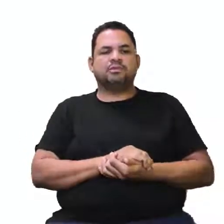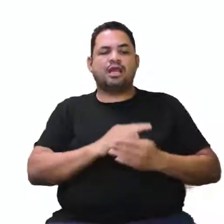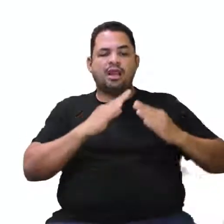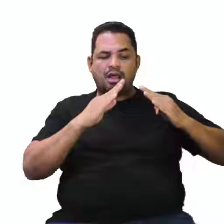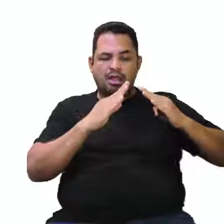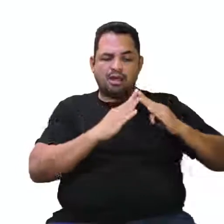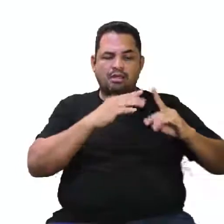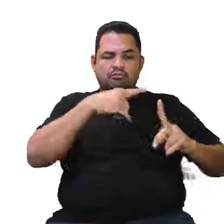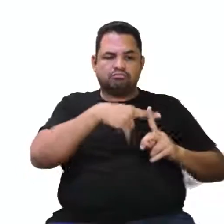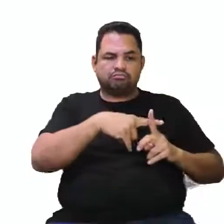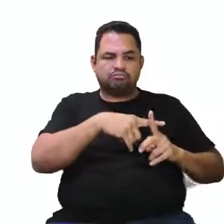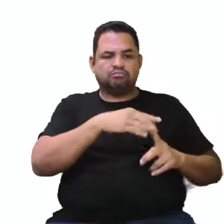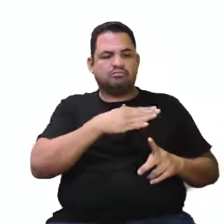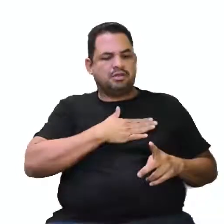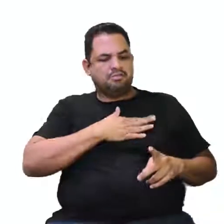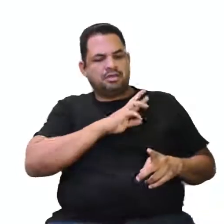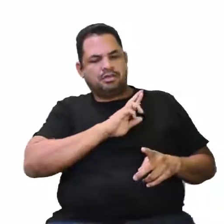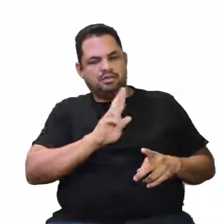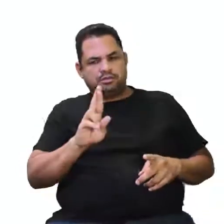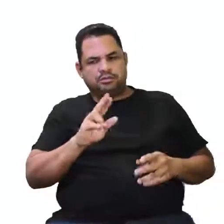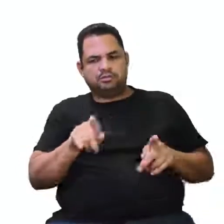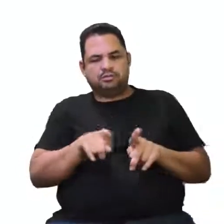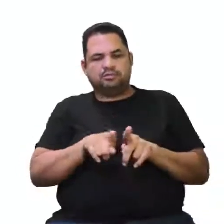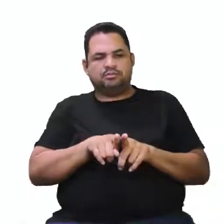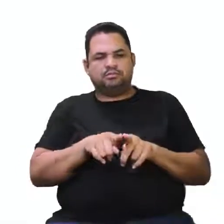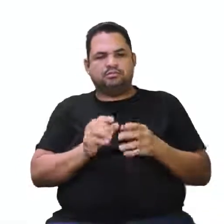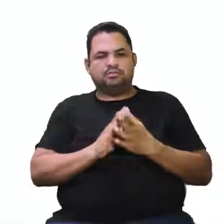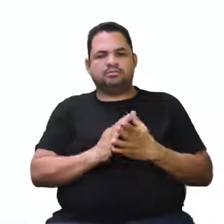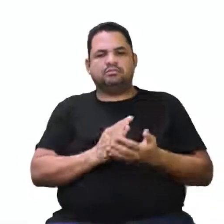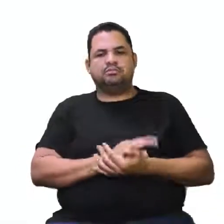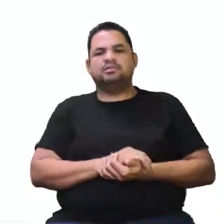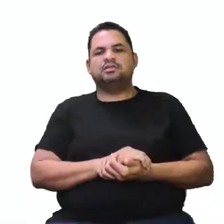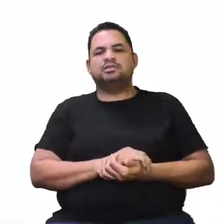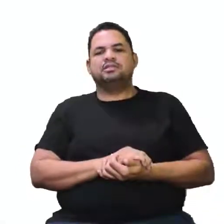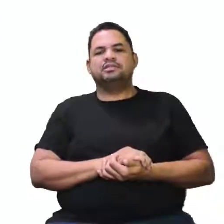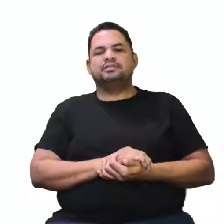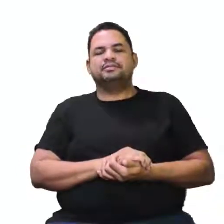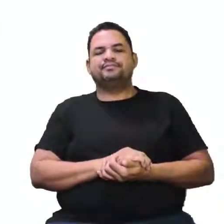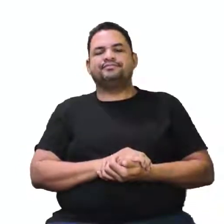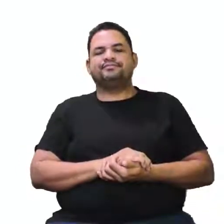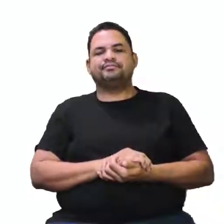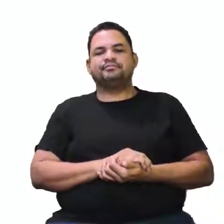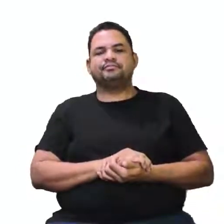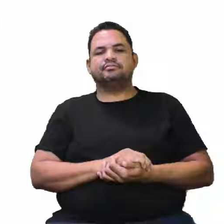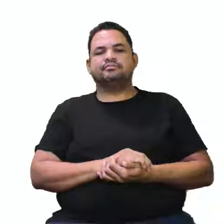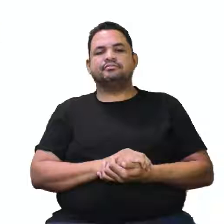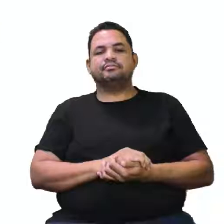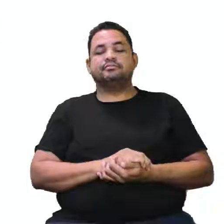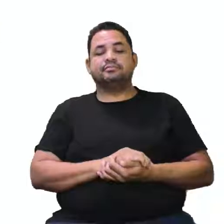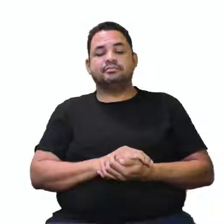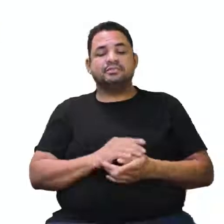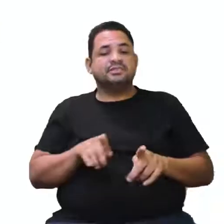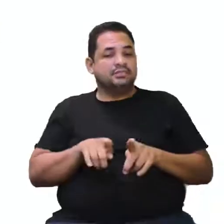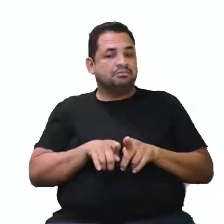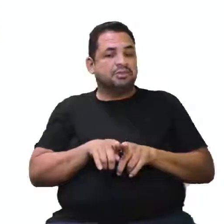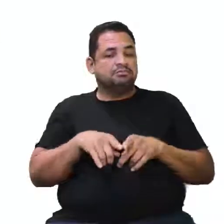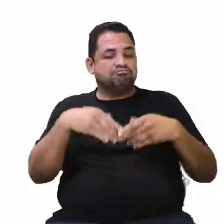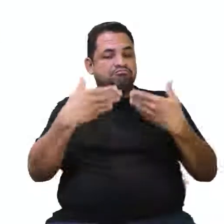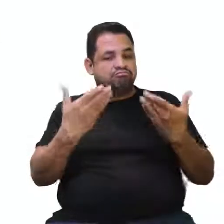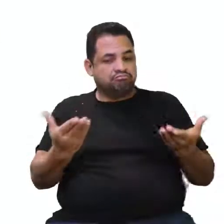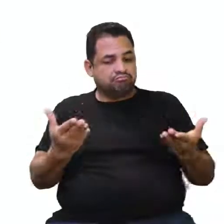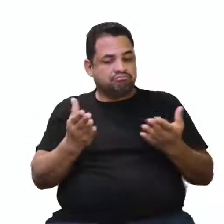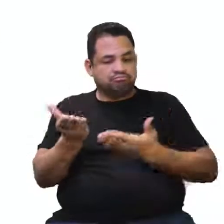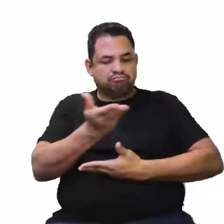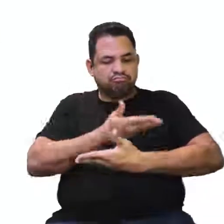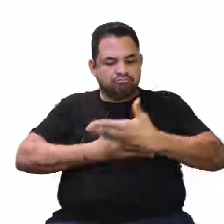na minha igreja, na minha religião, né? No meu culto, até mesmo nas